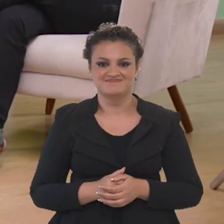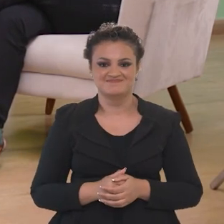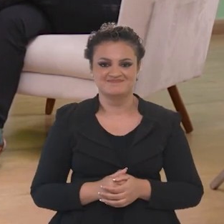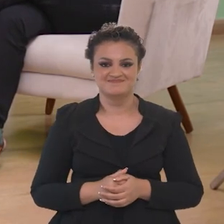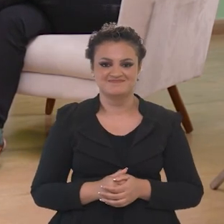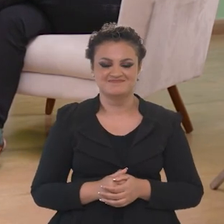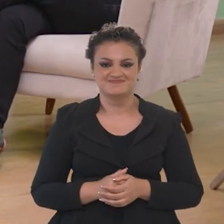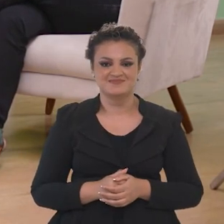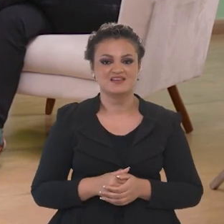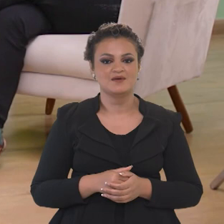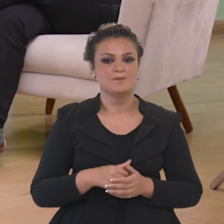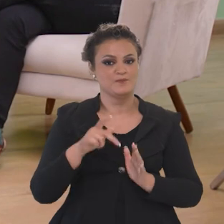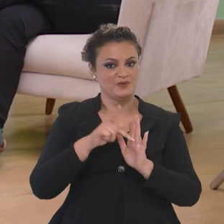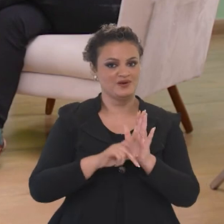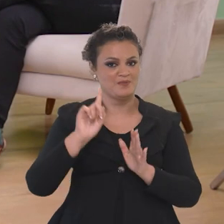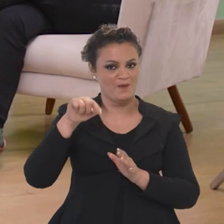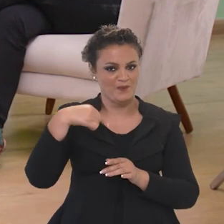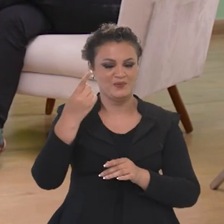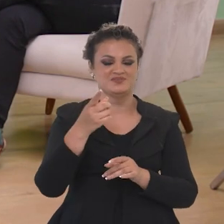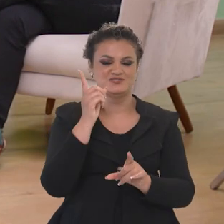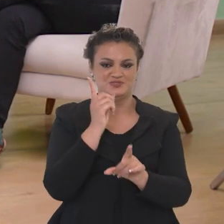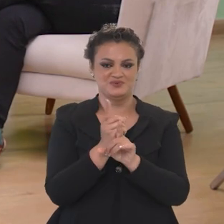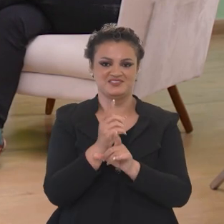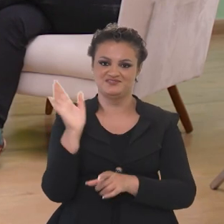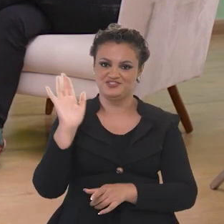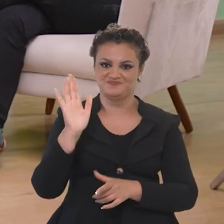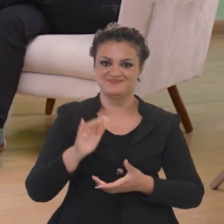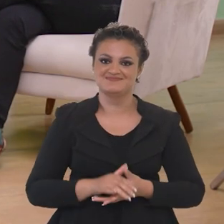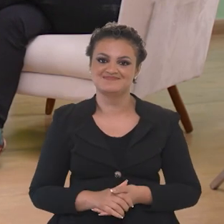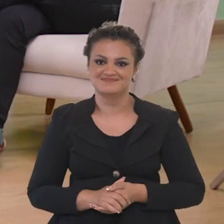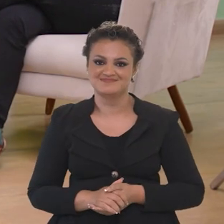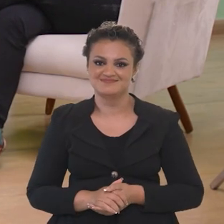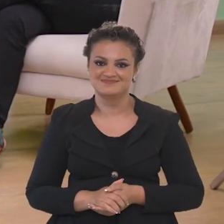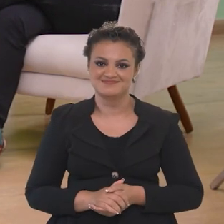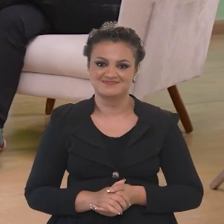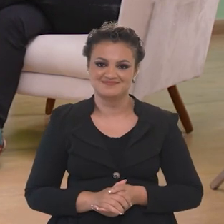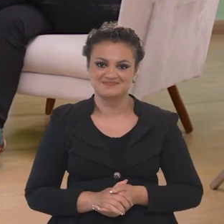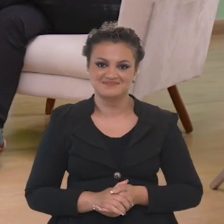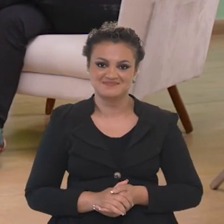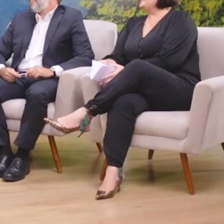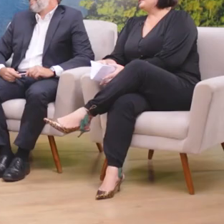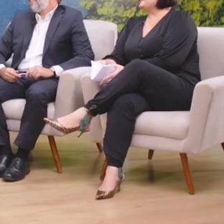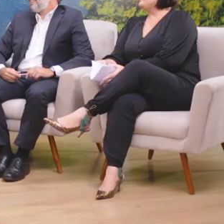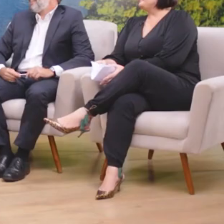sociais e o Brasil continua em pauta aqui na TV Brasil até o próximo programa.